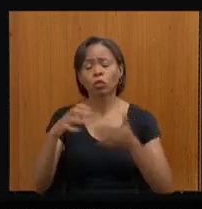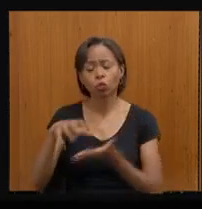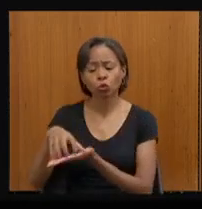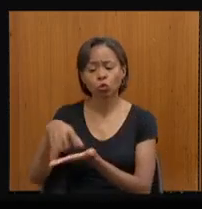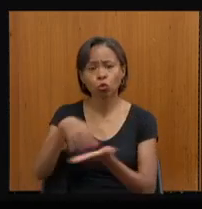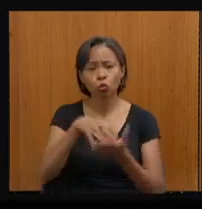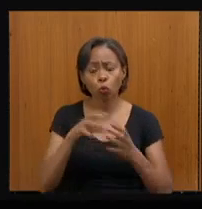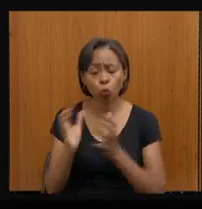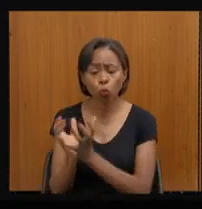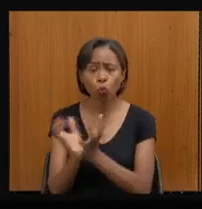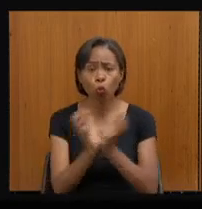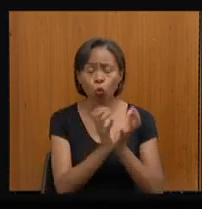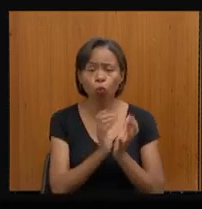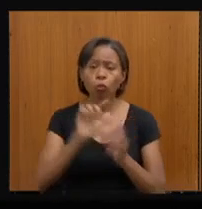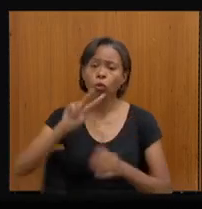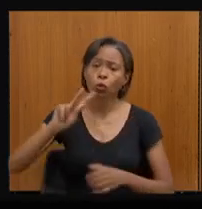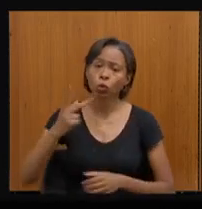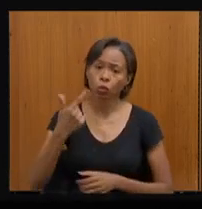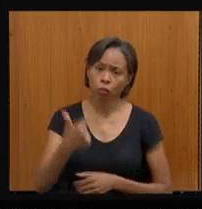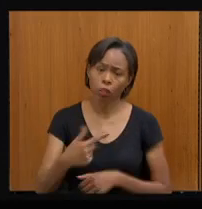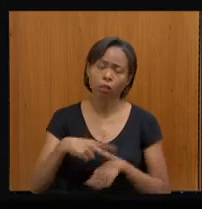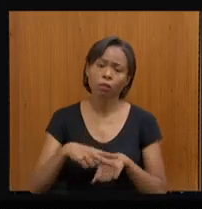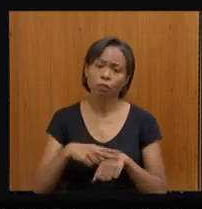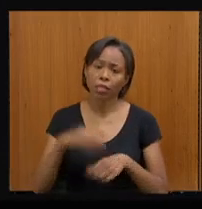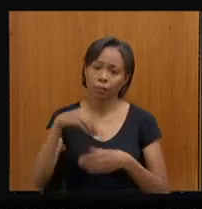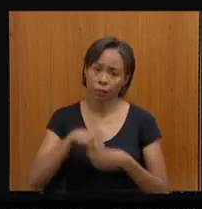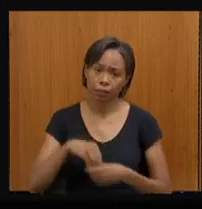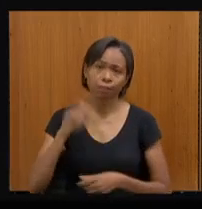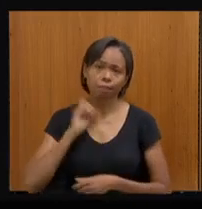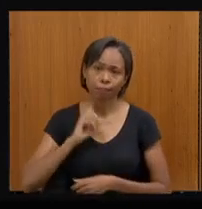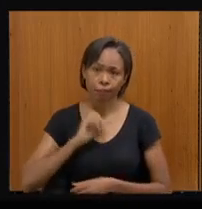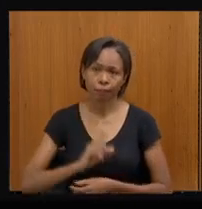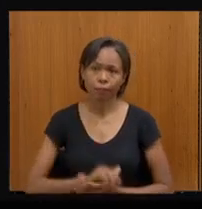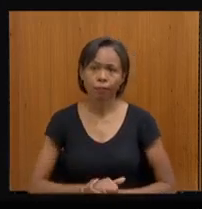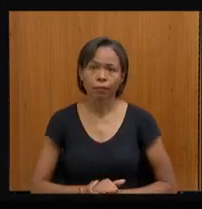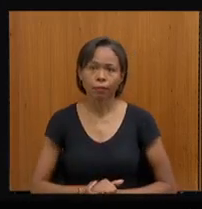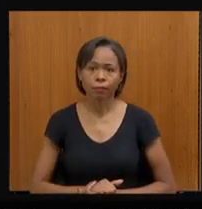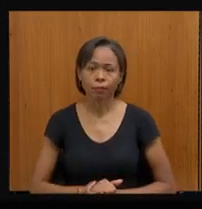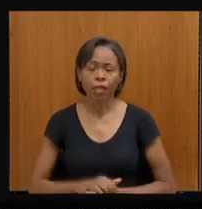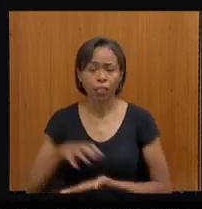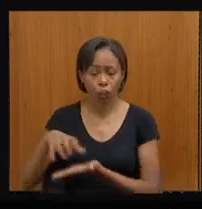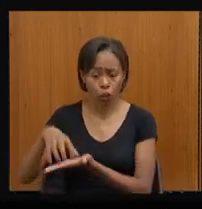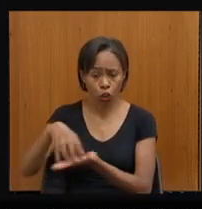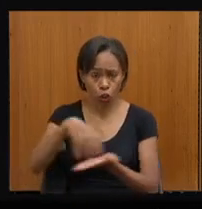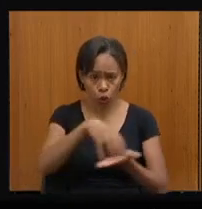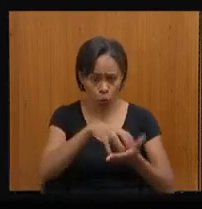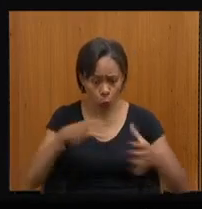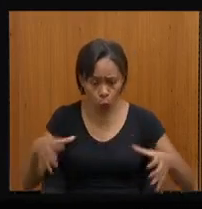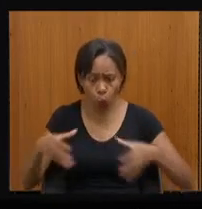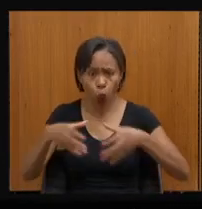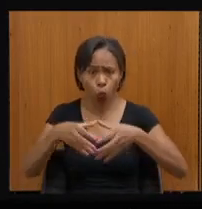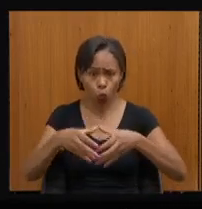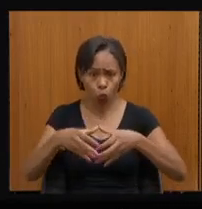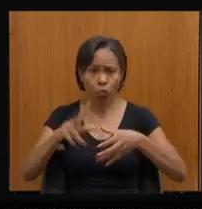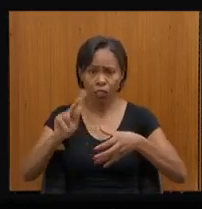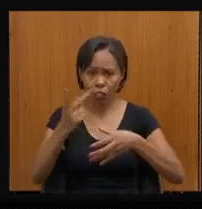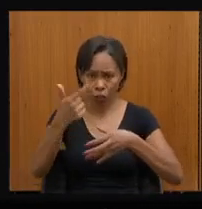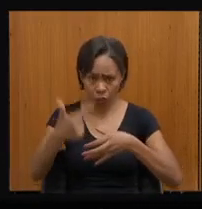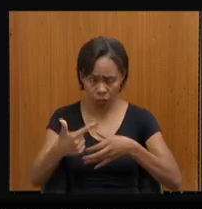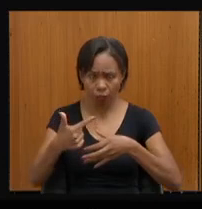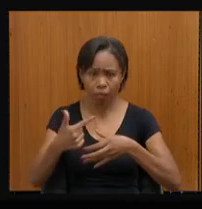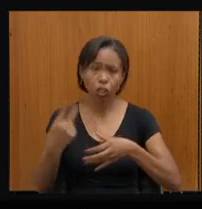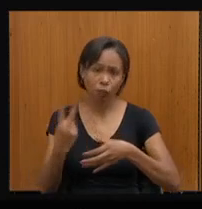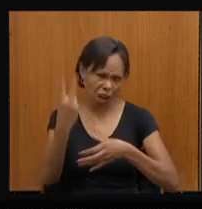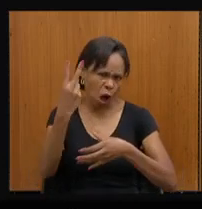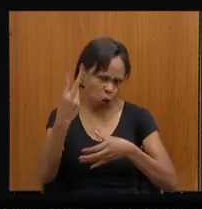de valor do hidrogénio Verde no estado de Minas Gerais academia de hidrogênio Verde a cadeia de valor